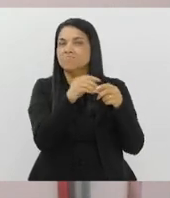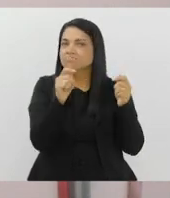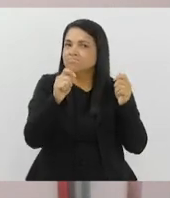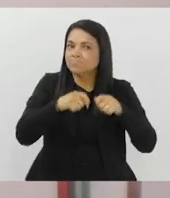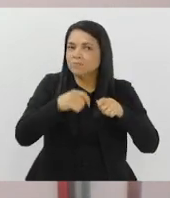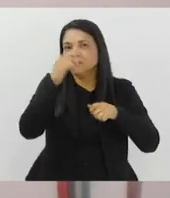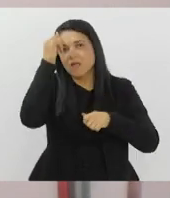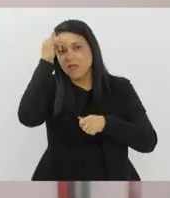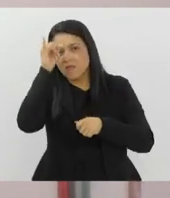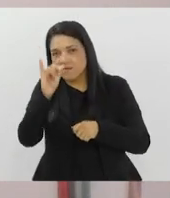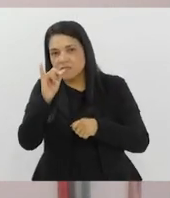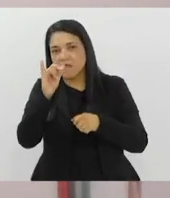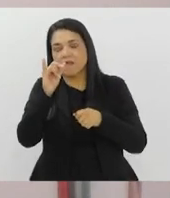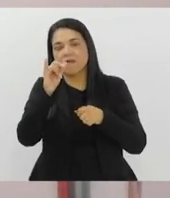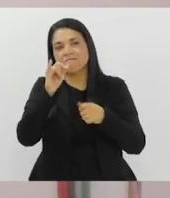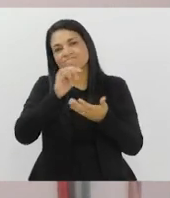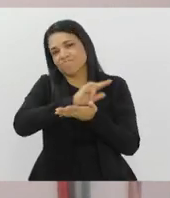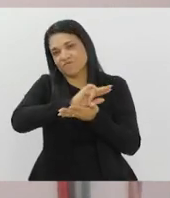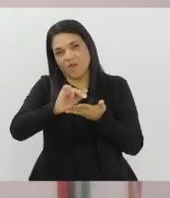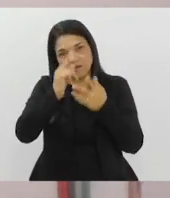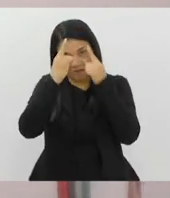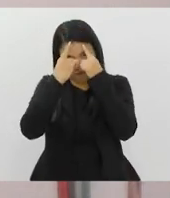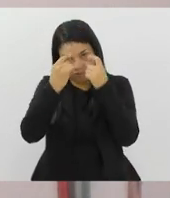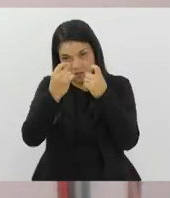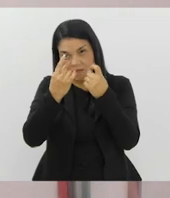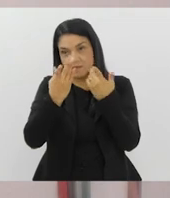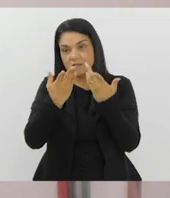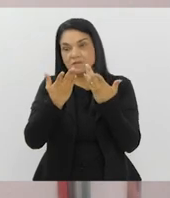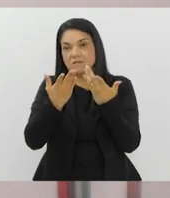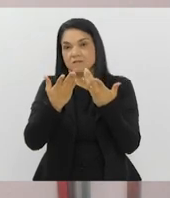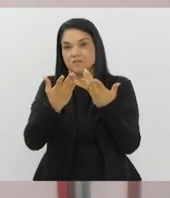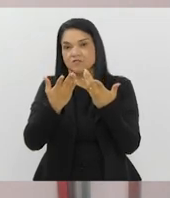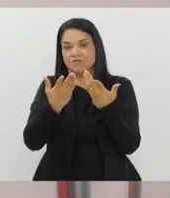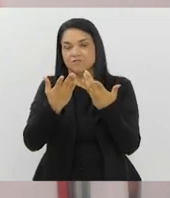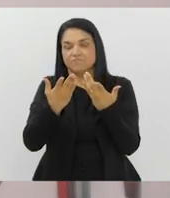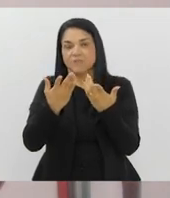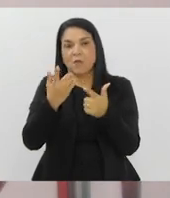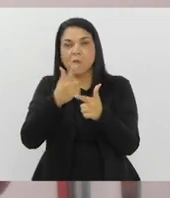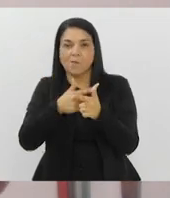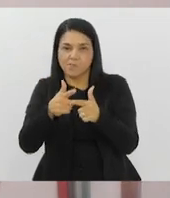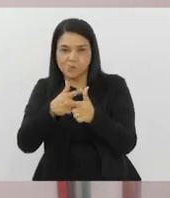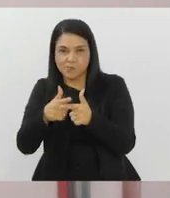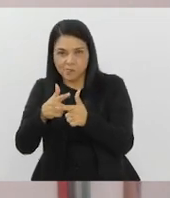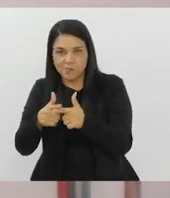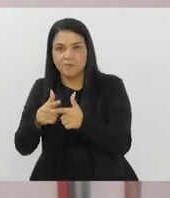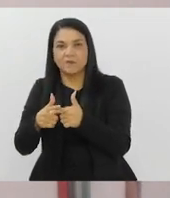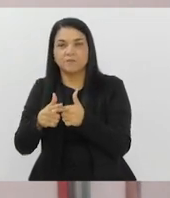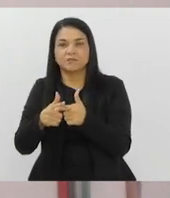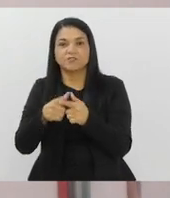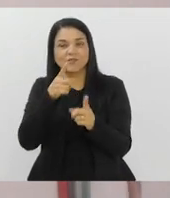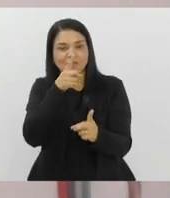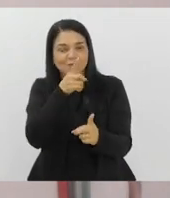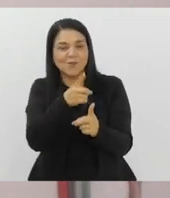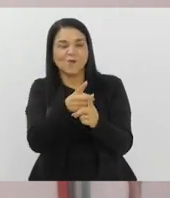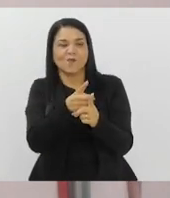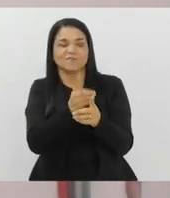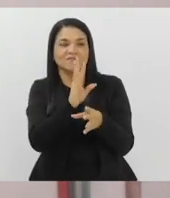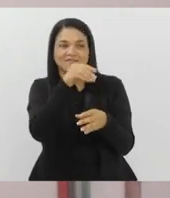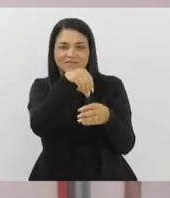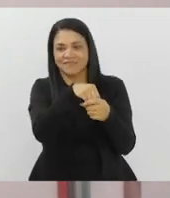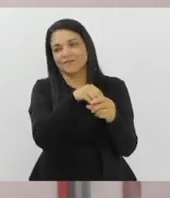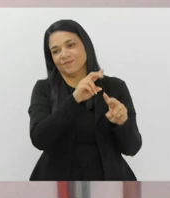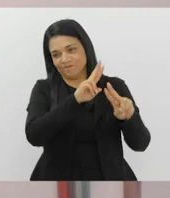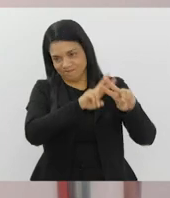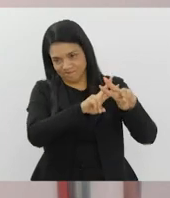série de violências e de questões que a gente vai encontrar depois no sistema prisional